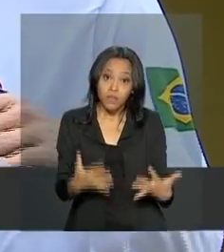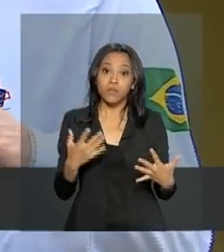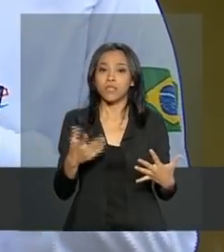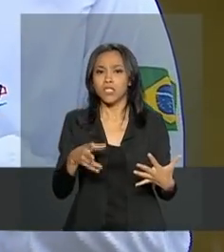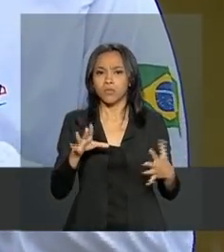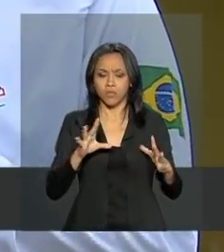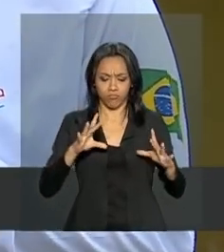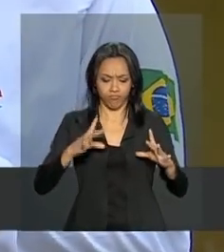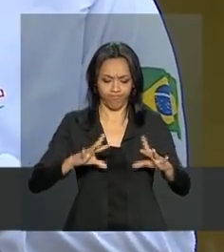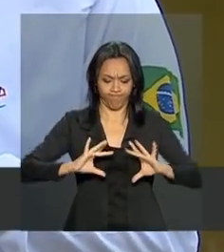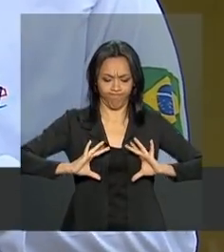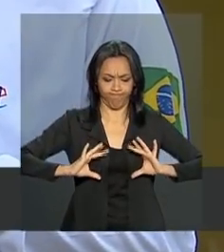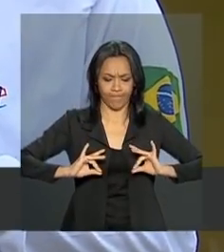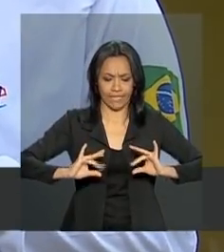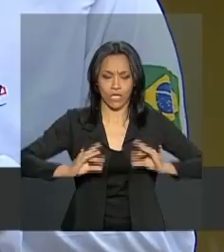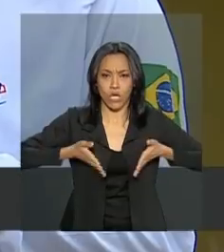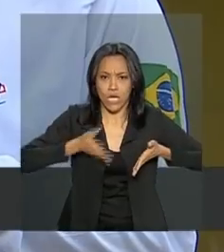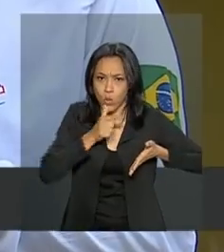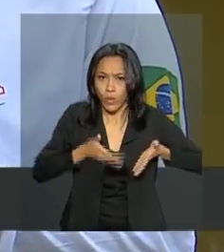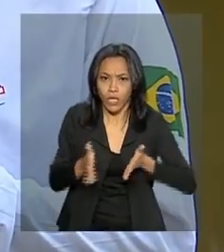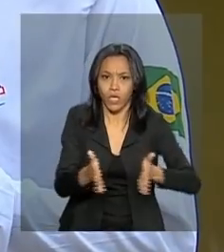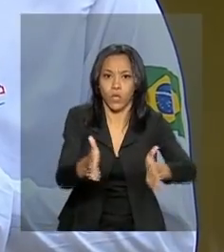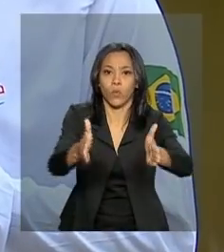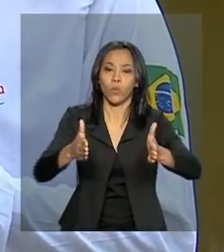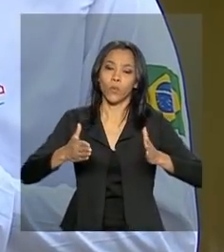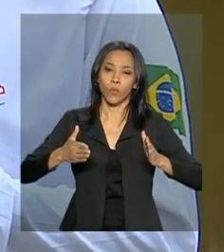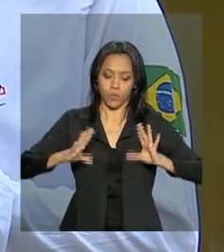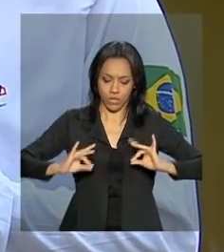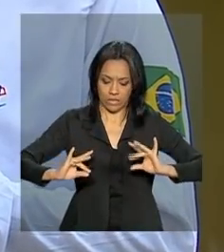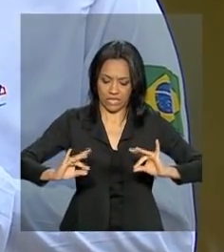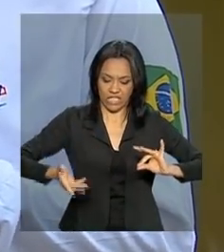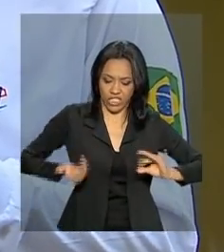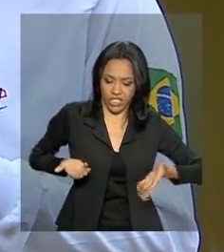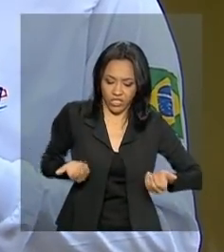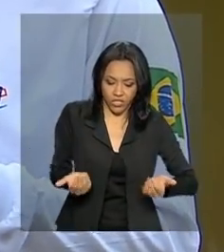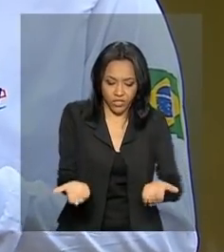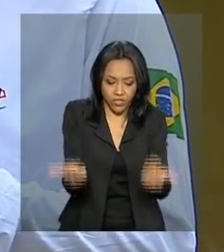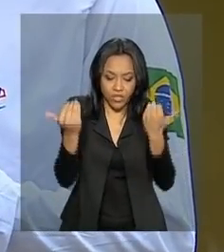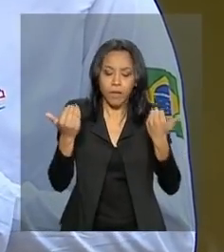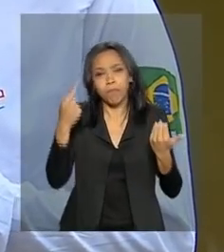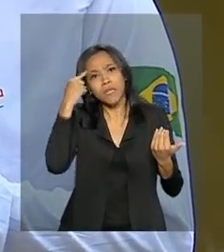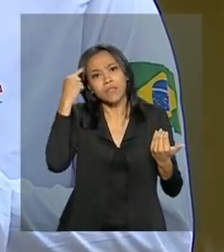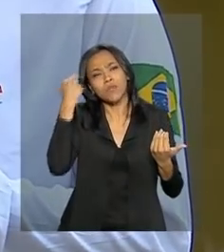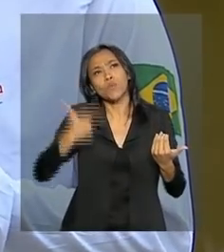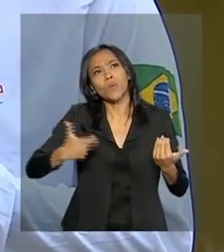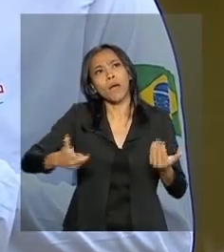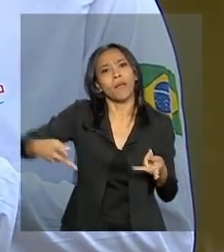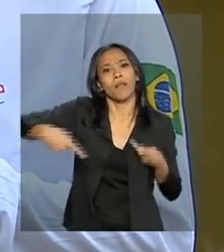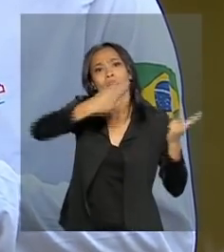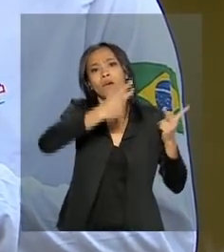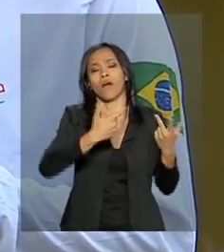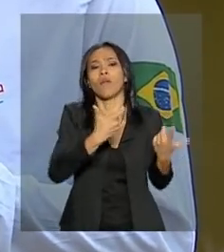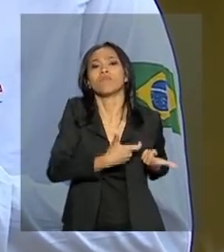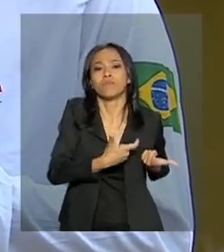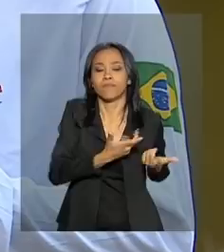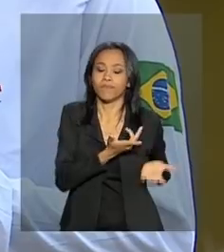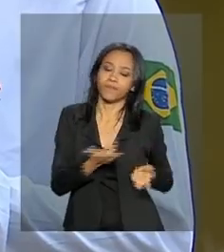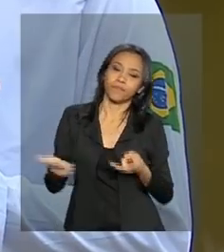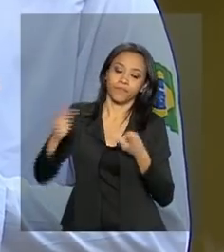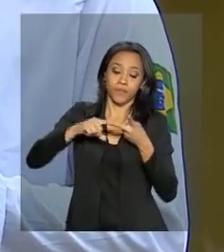rio ou nas margens, né? A gente deveria pensar em um local para colocar esse rejeito. Outra questão é